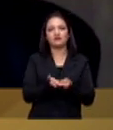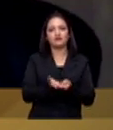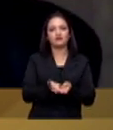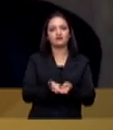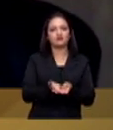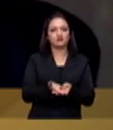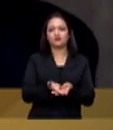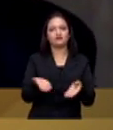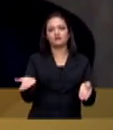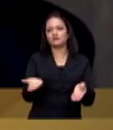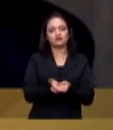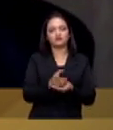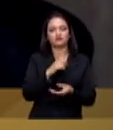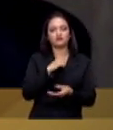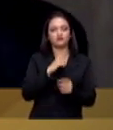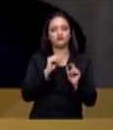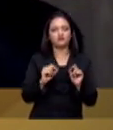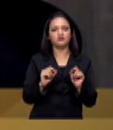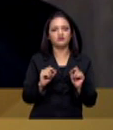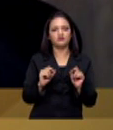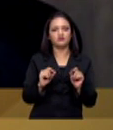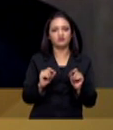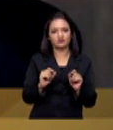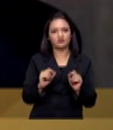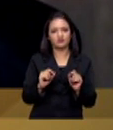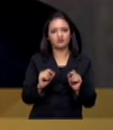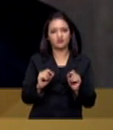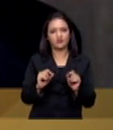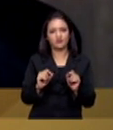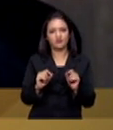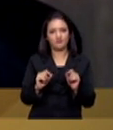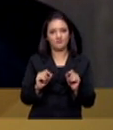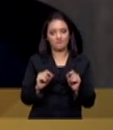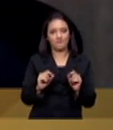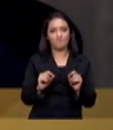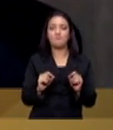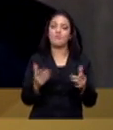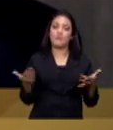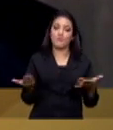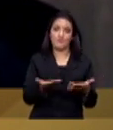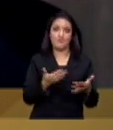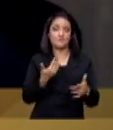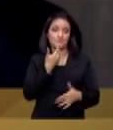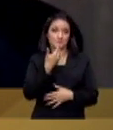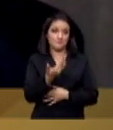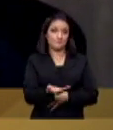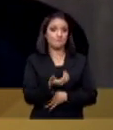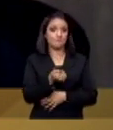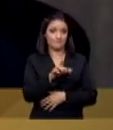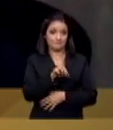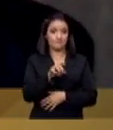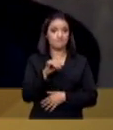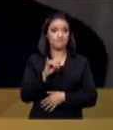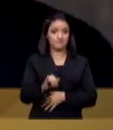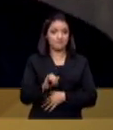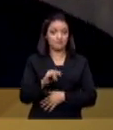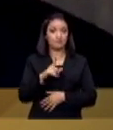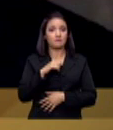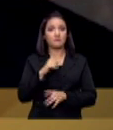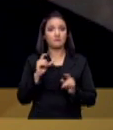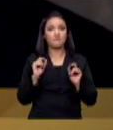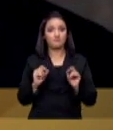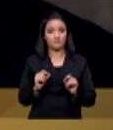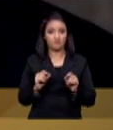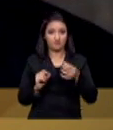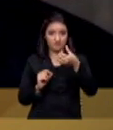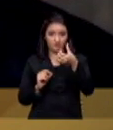da pretensão deduzida no âmbito desta ação direta de inconstitucionalidade e que está vertida em